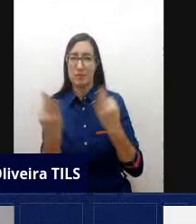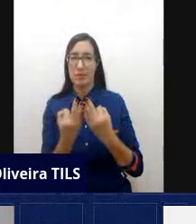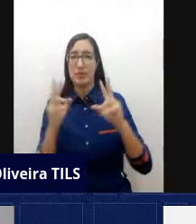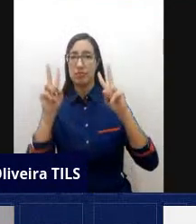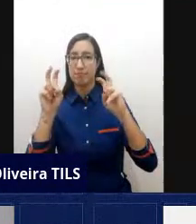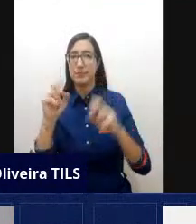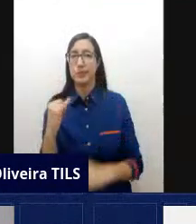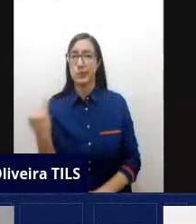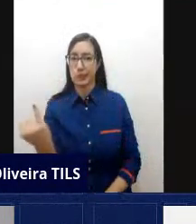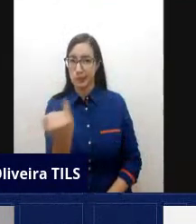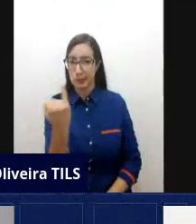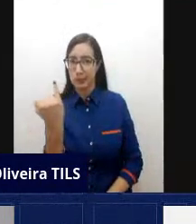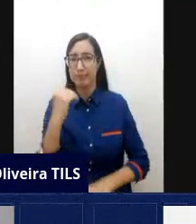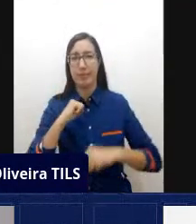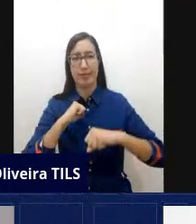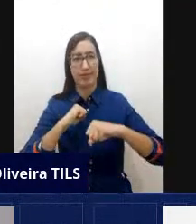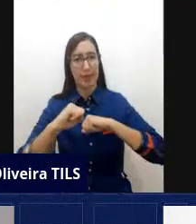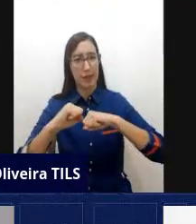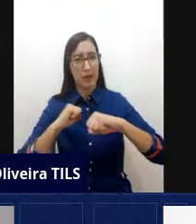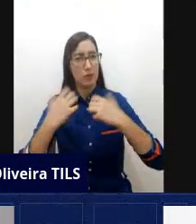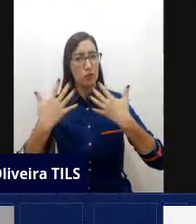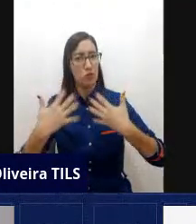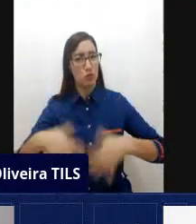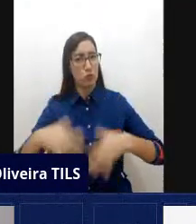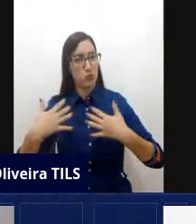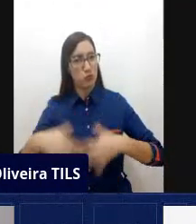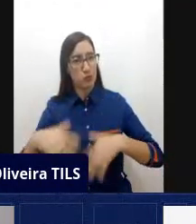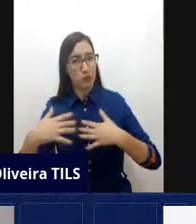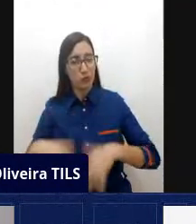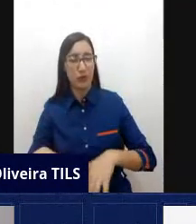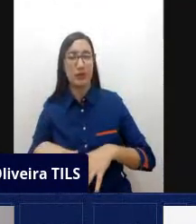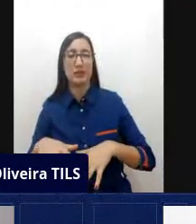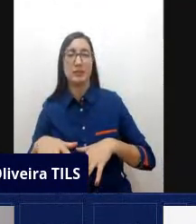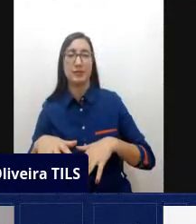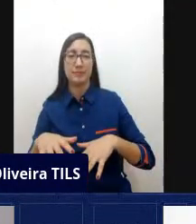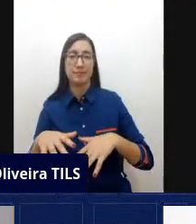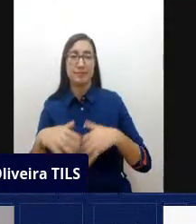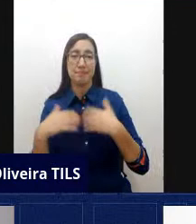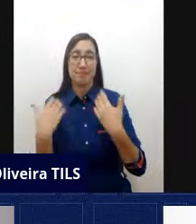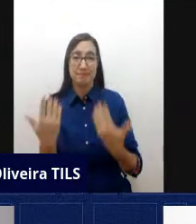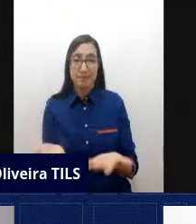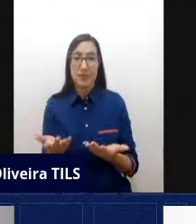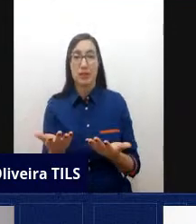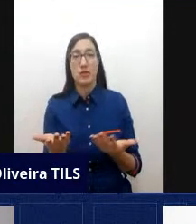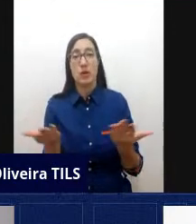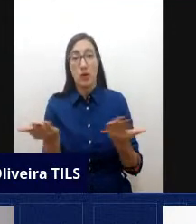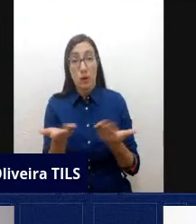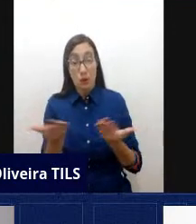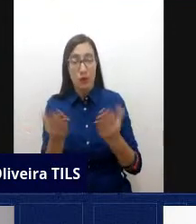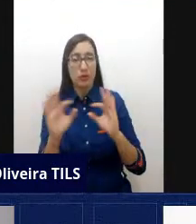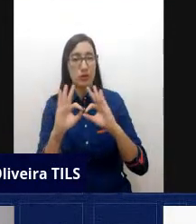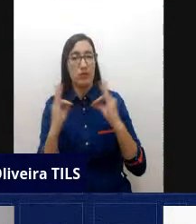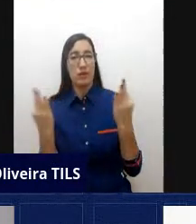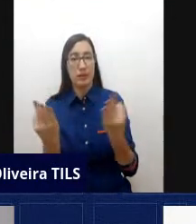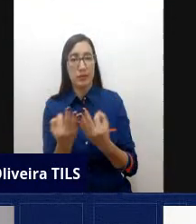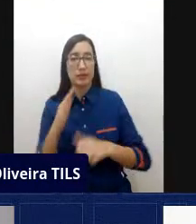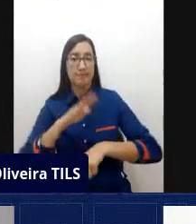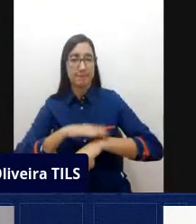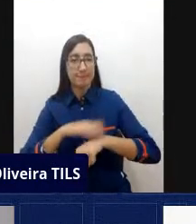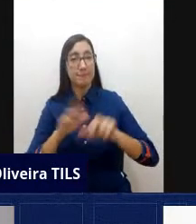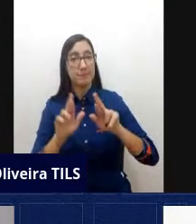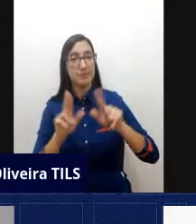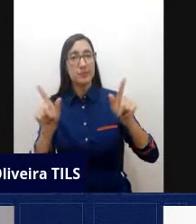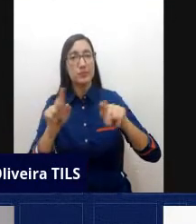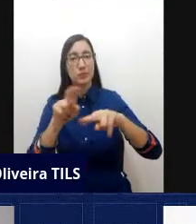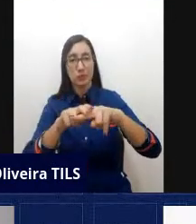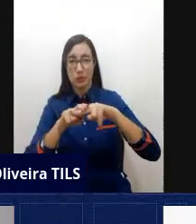do dia. A gente tem vivido a pandemia e as famílias estão aí com uma dinâmica bem diferente, mas algumas coisas se mantêm, né, antes